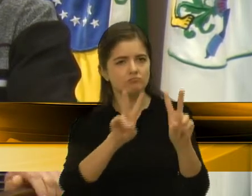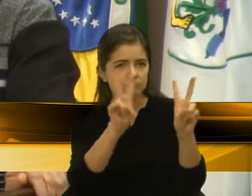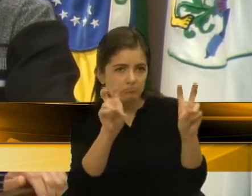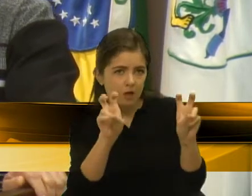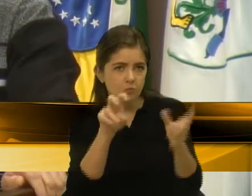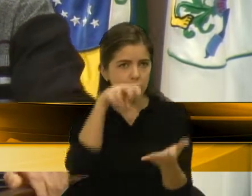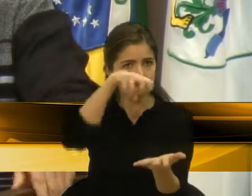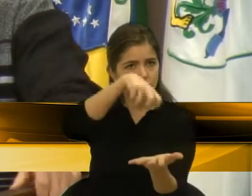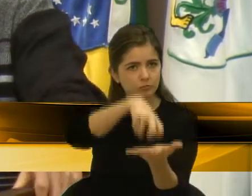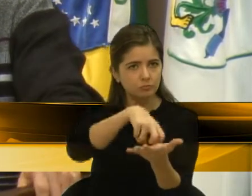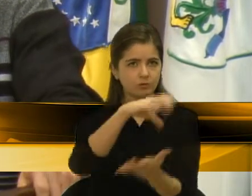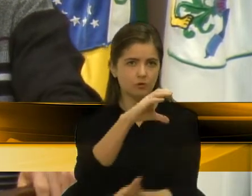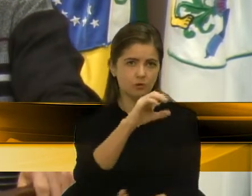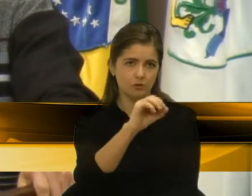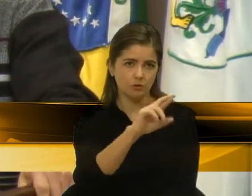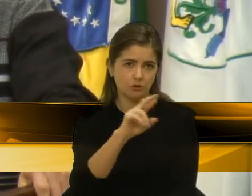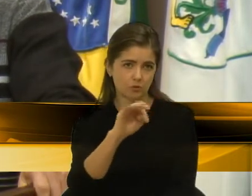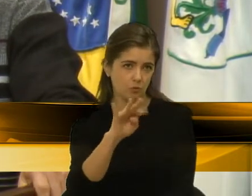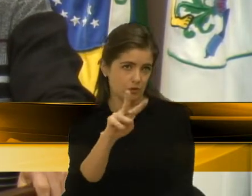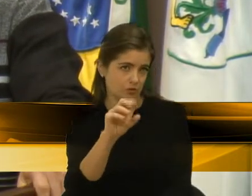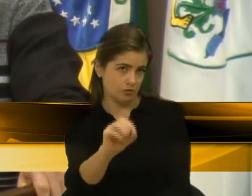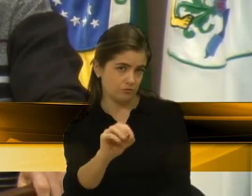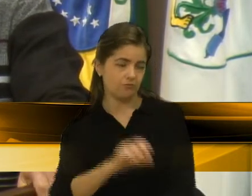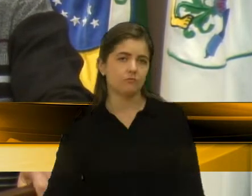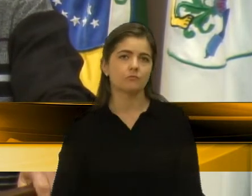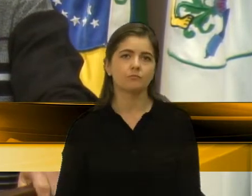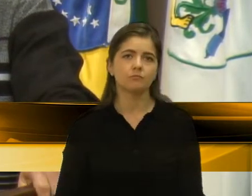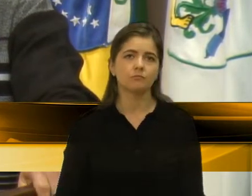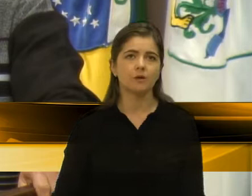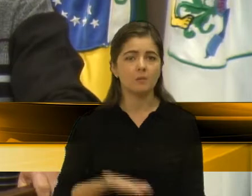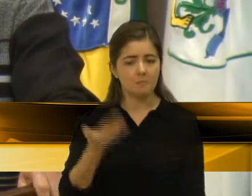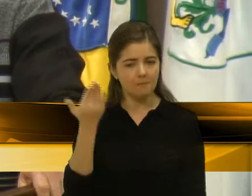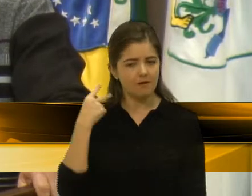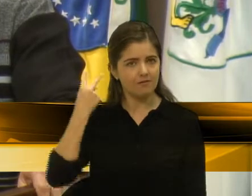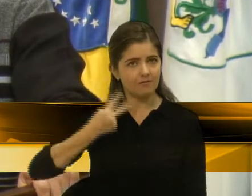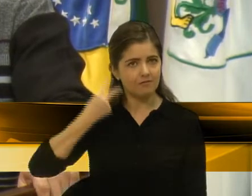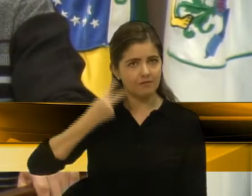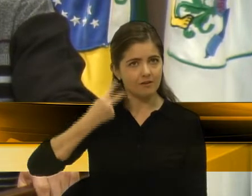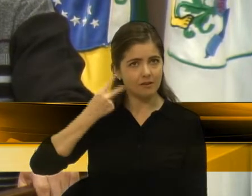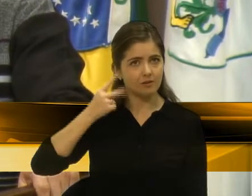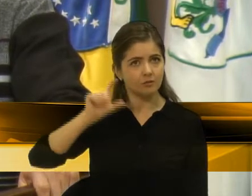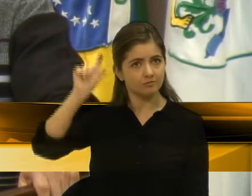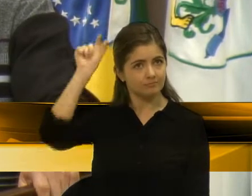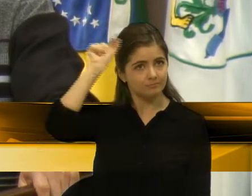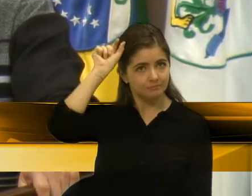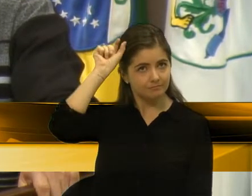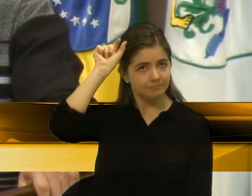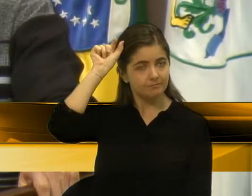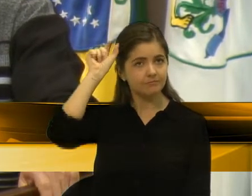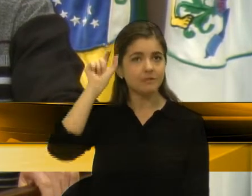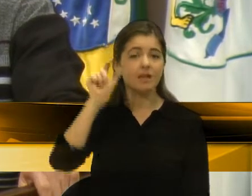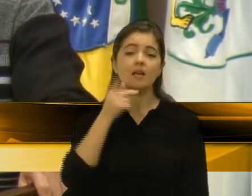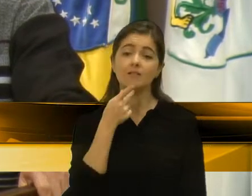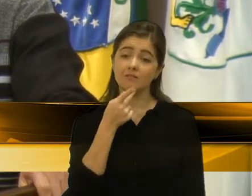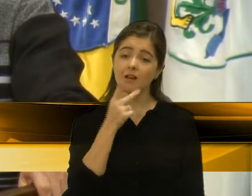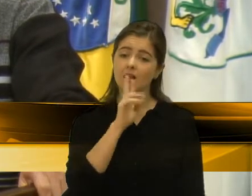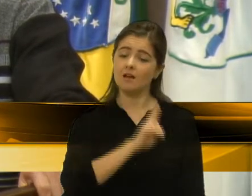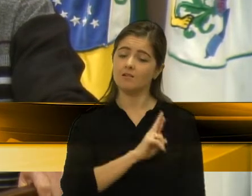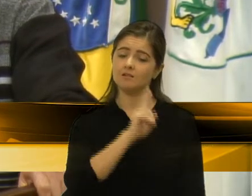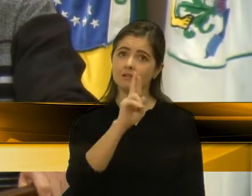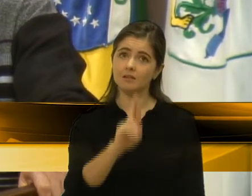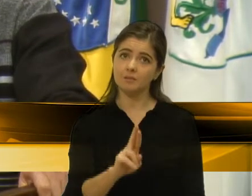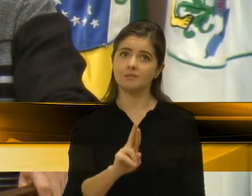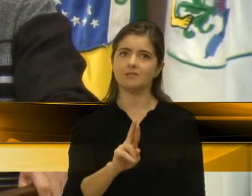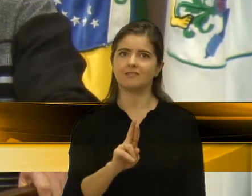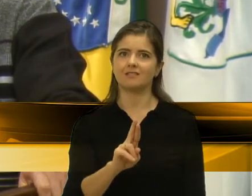do corretivo, porque ele, o vereador, então o vereador Chico Guerra, além de líder do governo, ele falava em nome do governo, ele